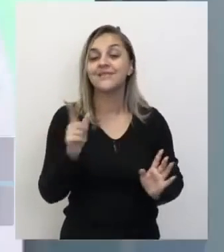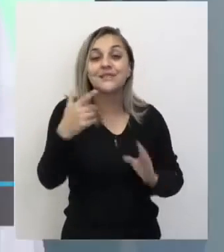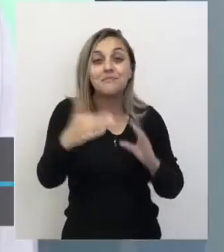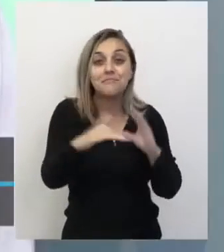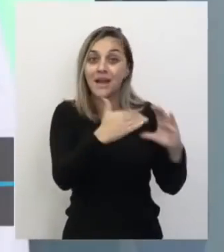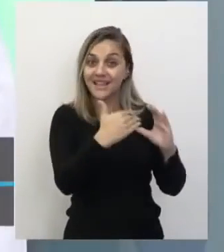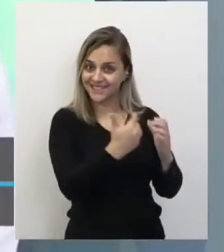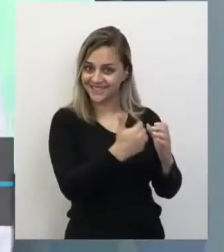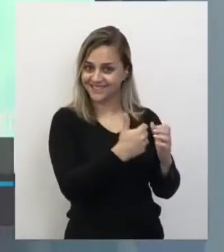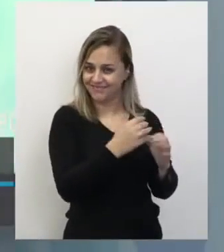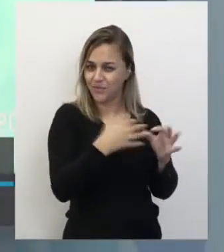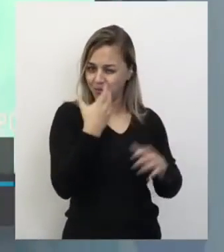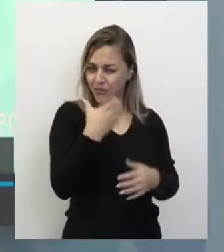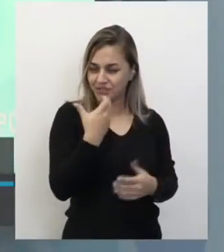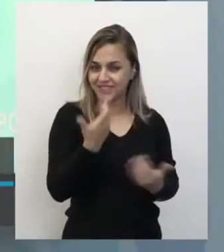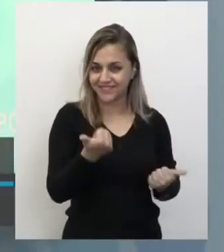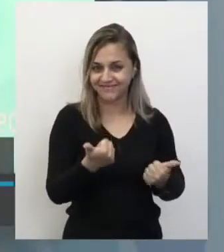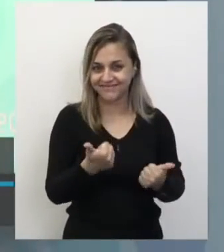tá bom.